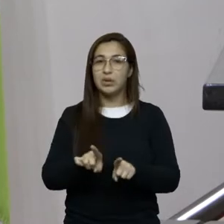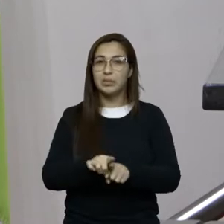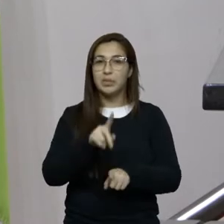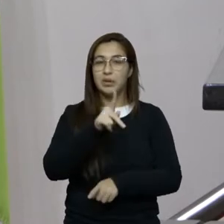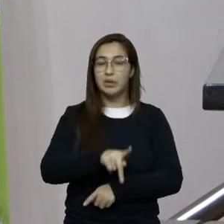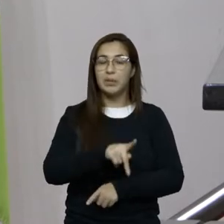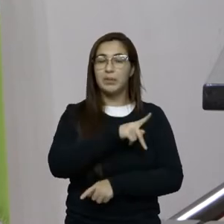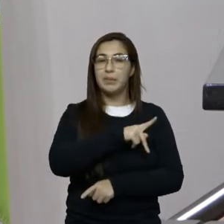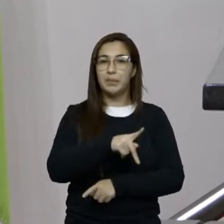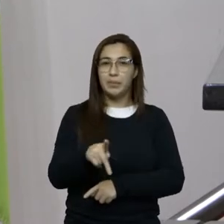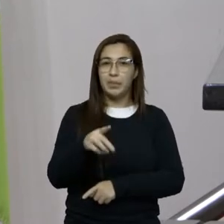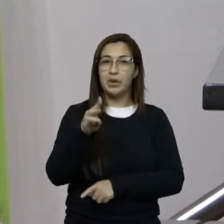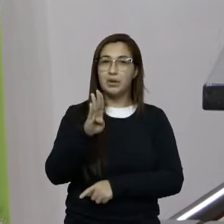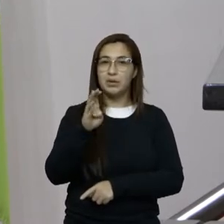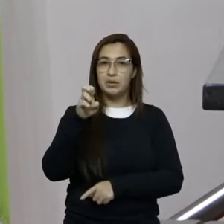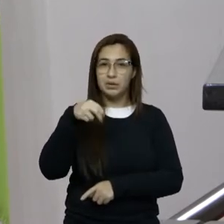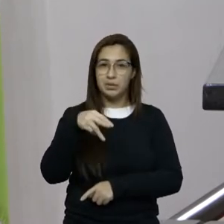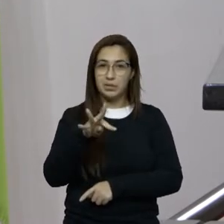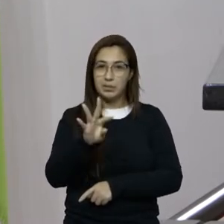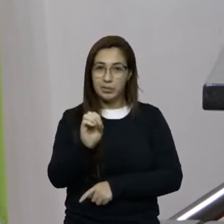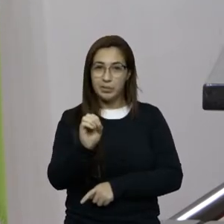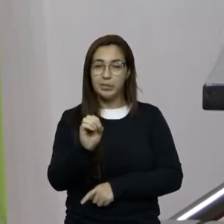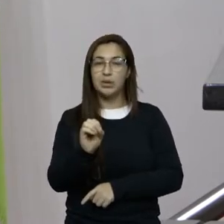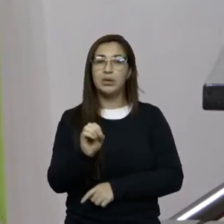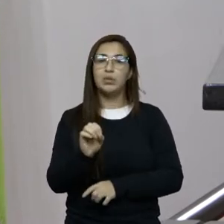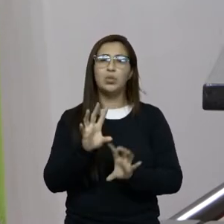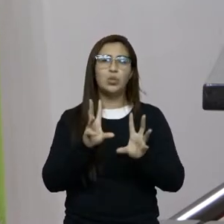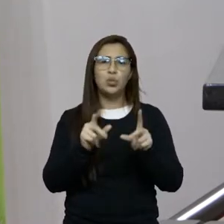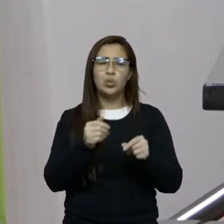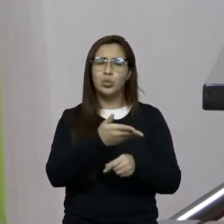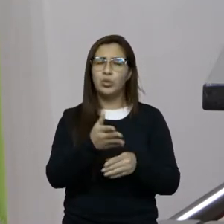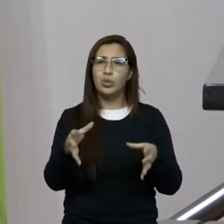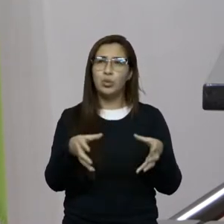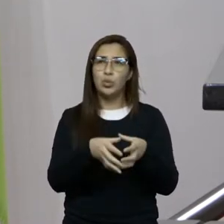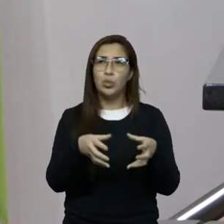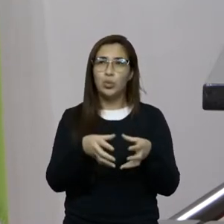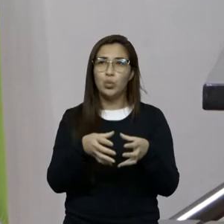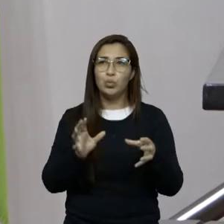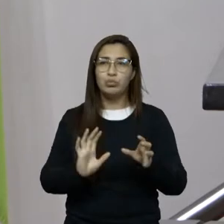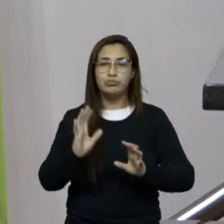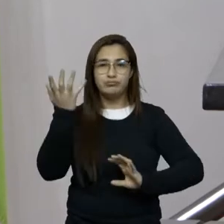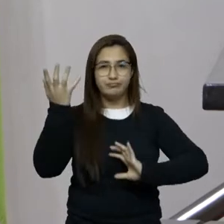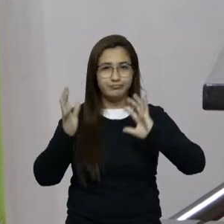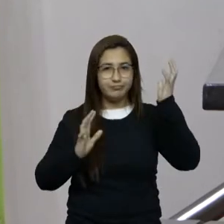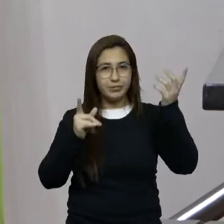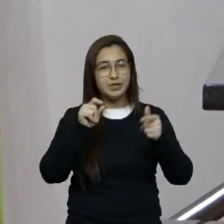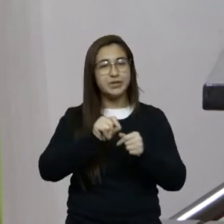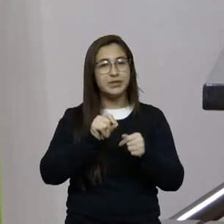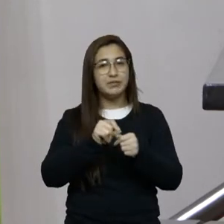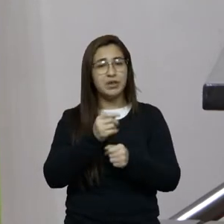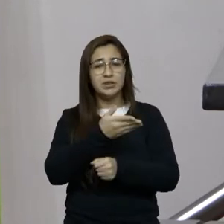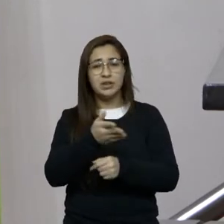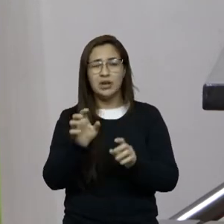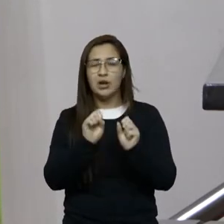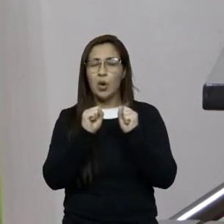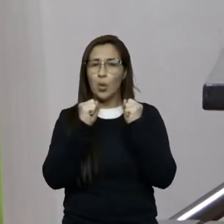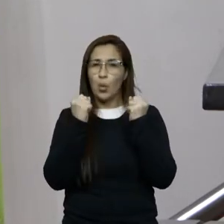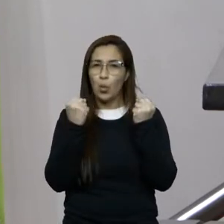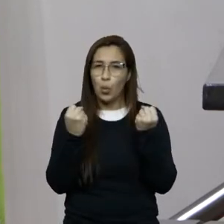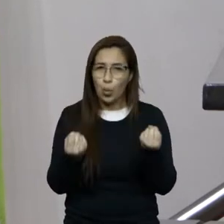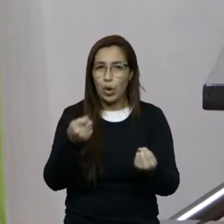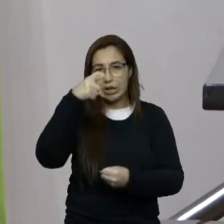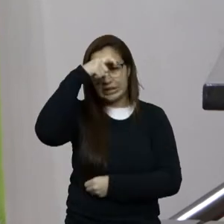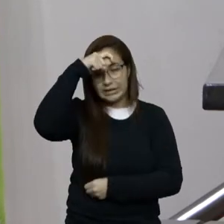Lane e o Padre Bento zilli e toda a equipe de festeiros e lideranças comunitárias que não medem esforços para